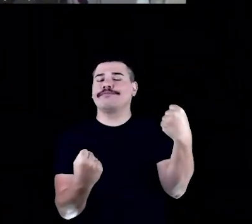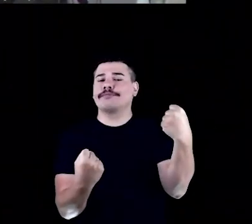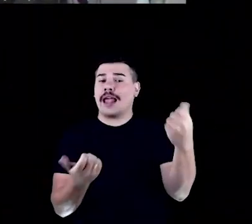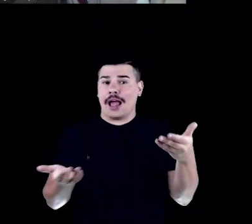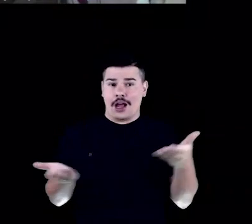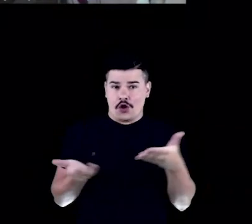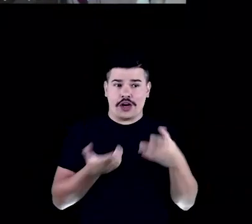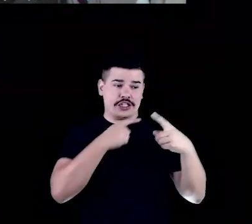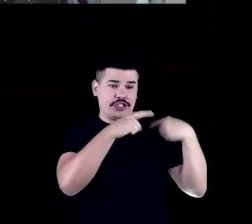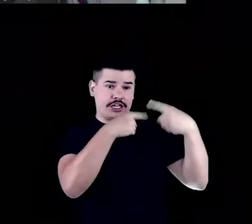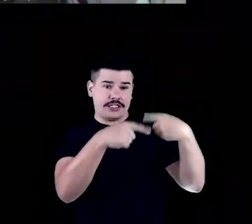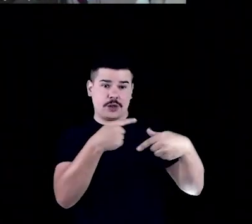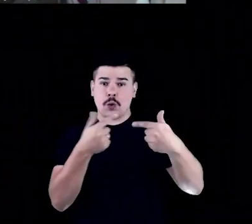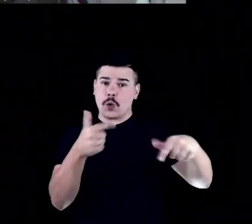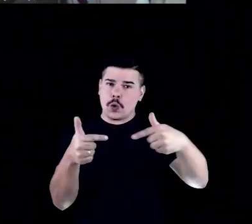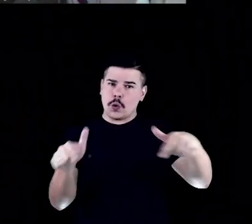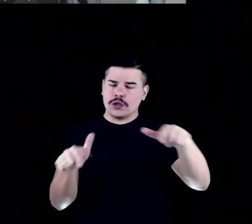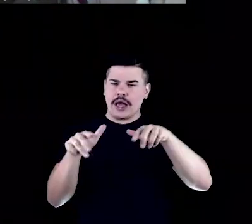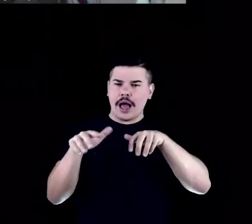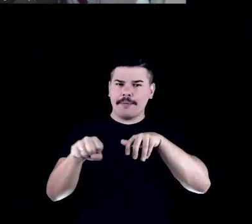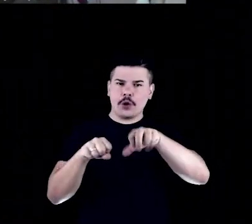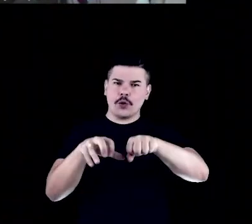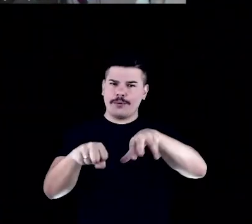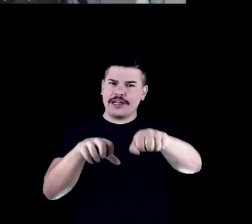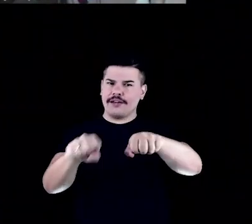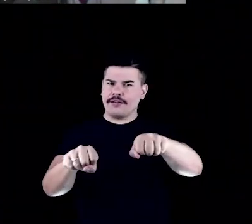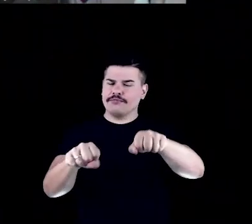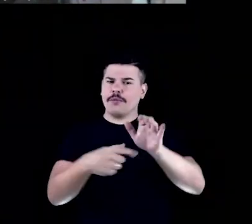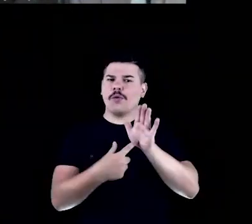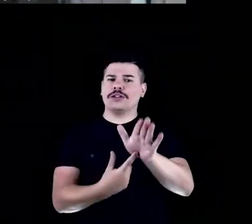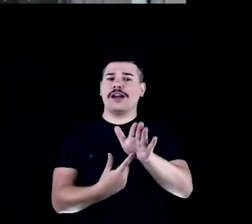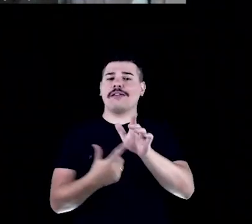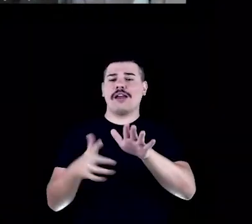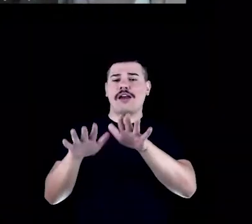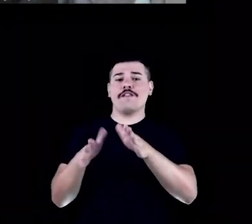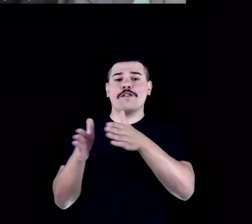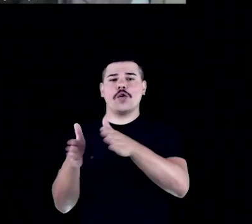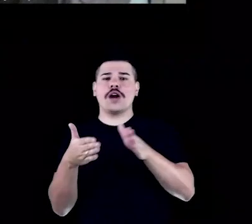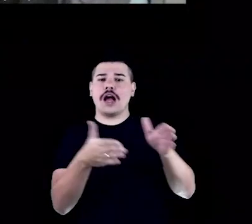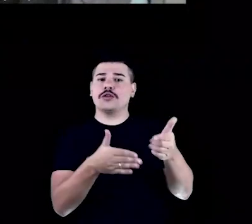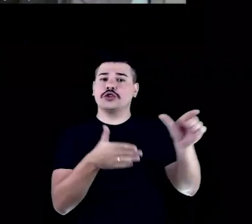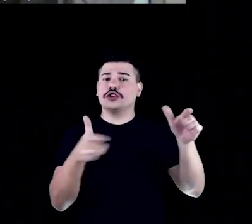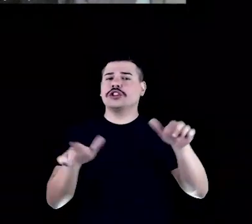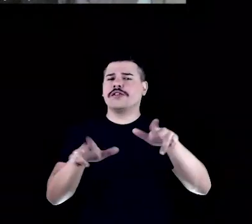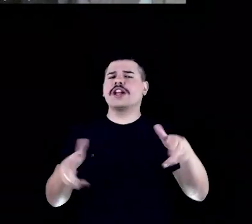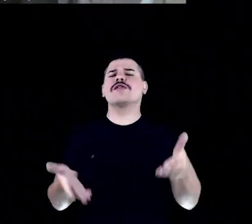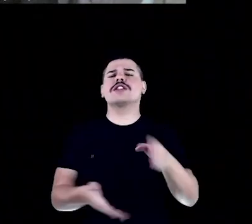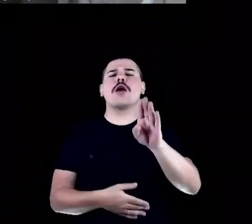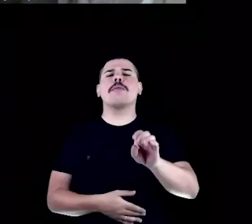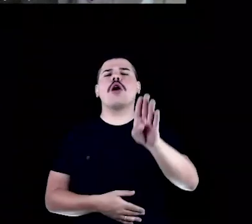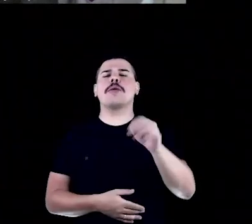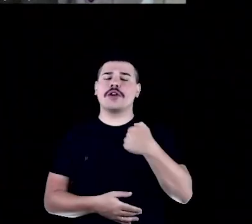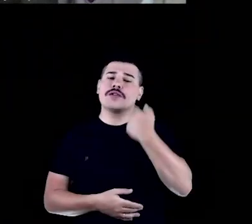né? E agora outras gerações se apropriam dessa primeira abertura que eles trouxeram para trazer para outros campos, né? Como que você